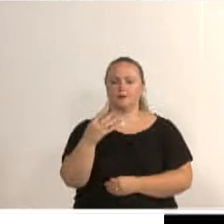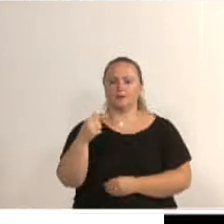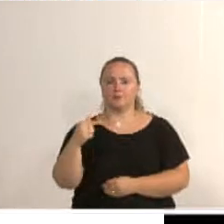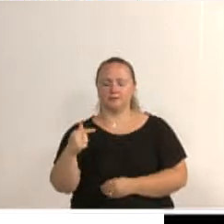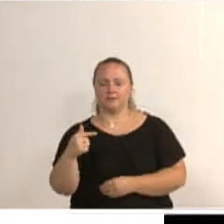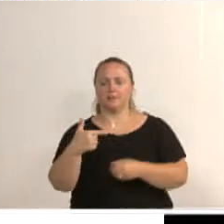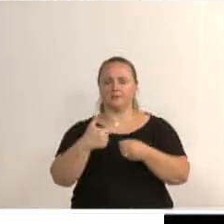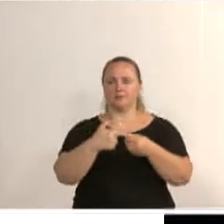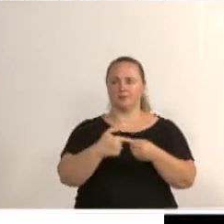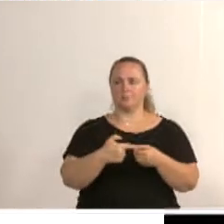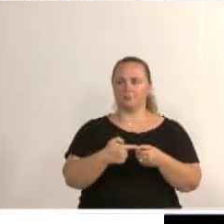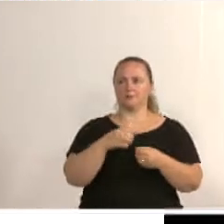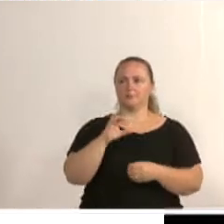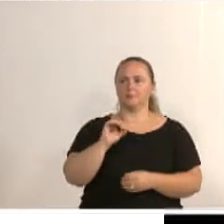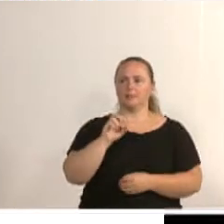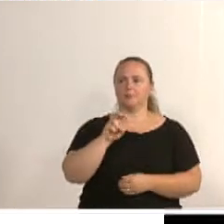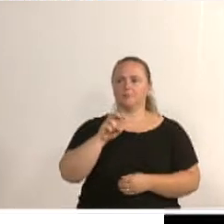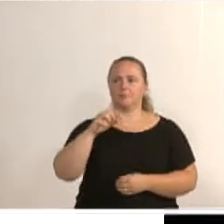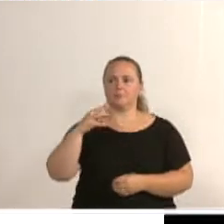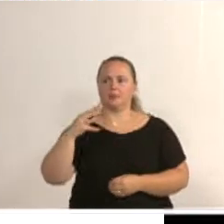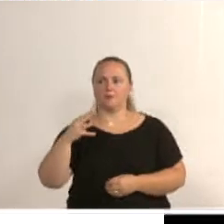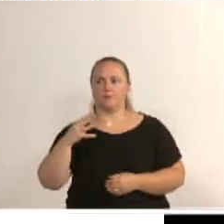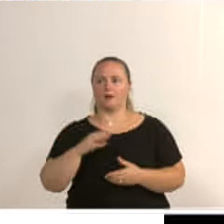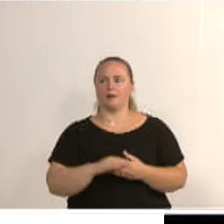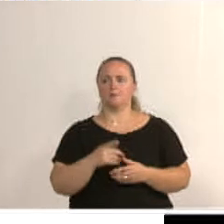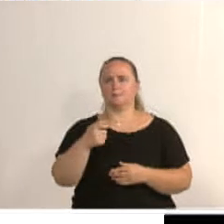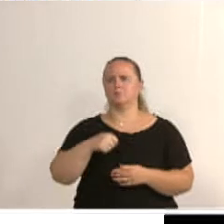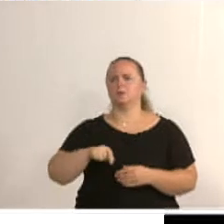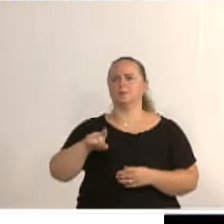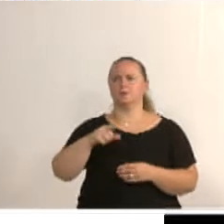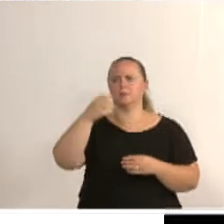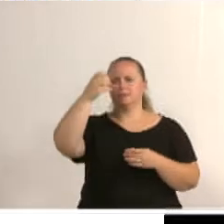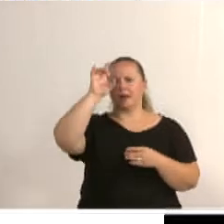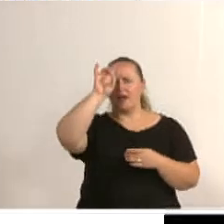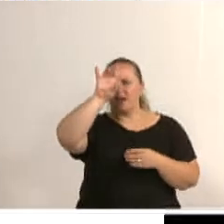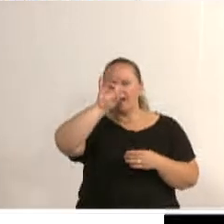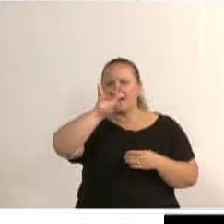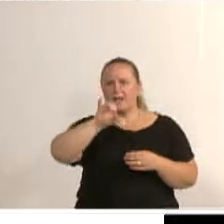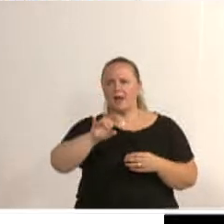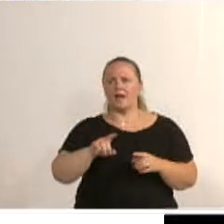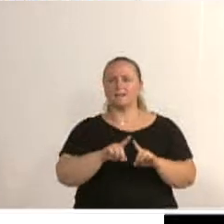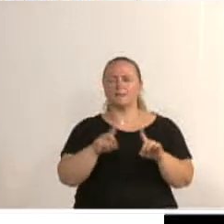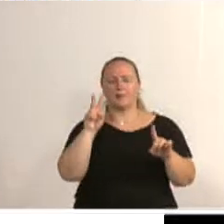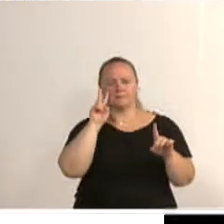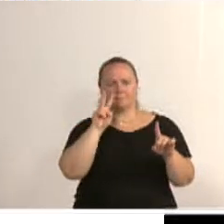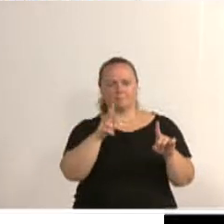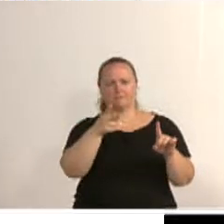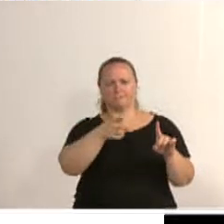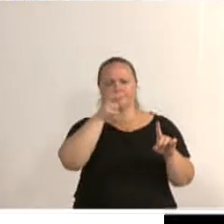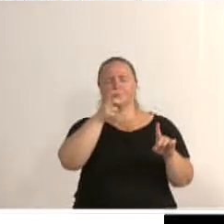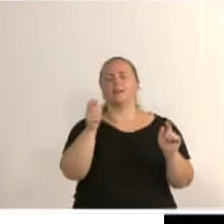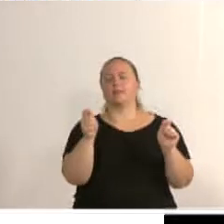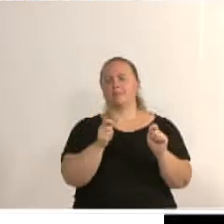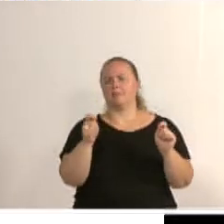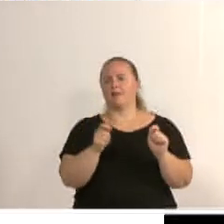combustível, 0,54 centavos. Não preciso citar todos os outros, mas está aqui bem distribuído em percentual qual que é a atuação de cada item na